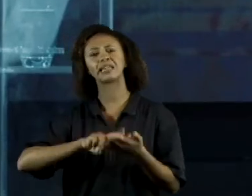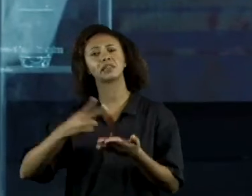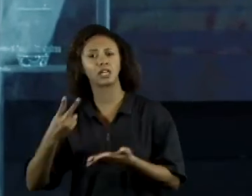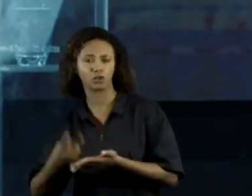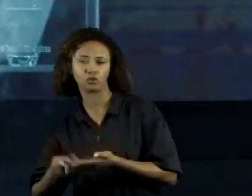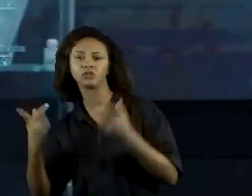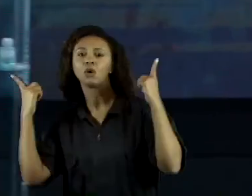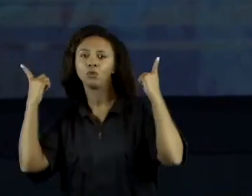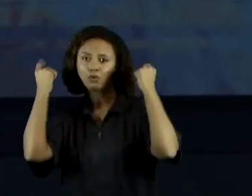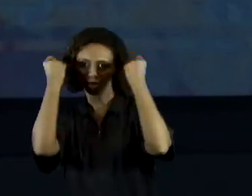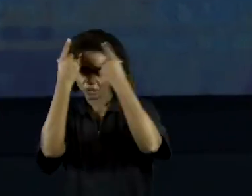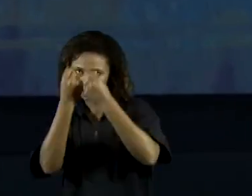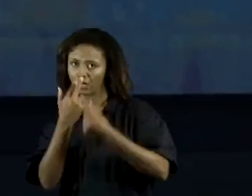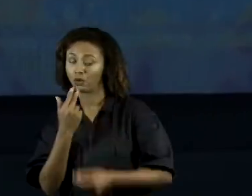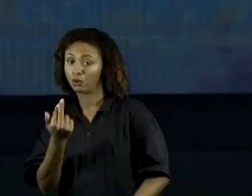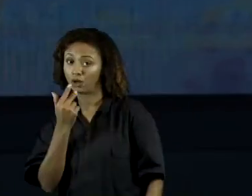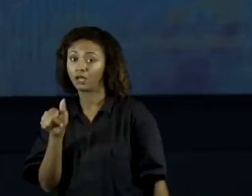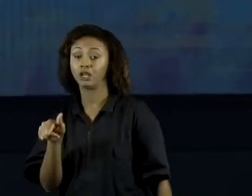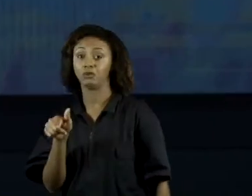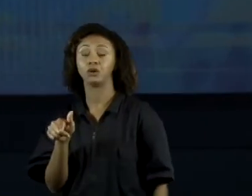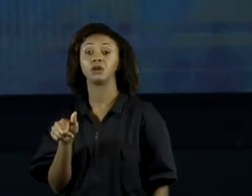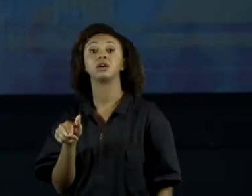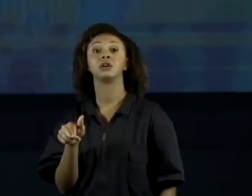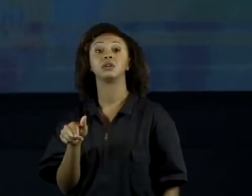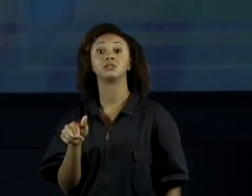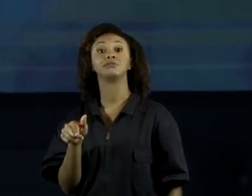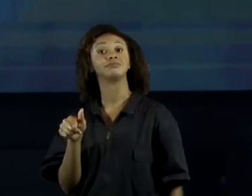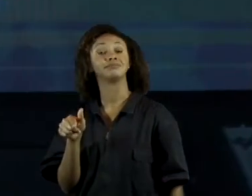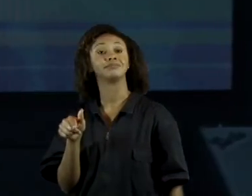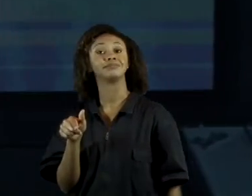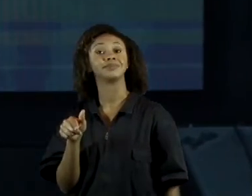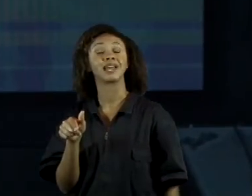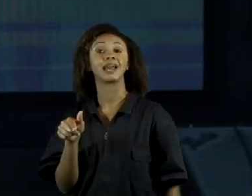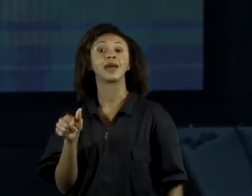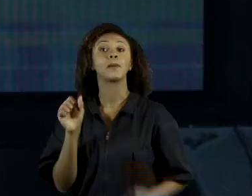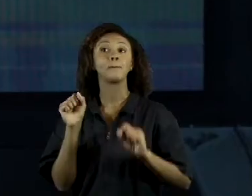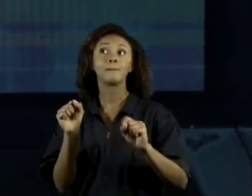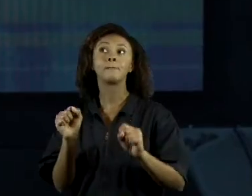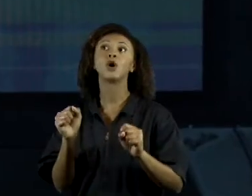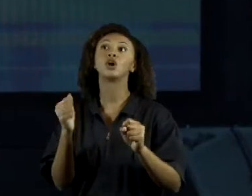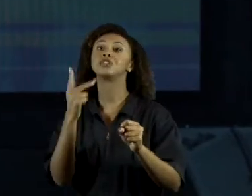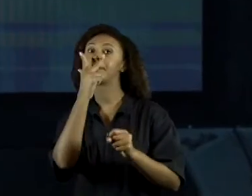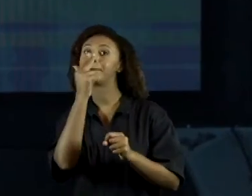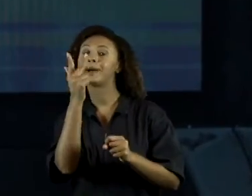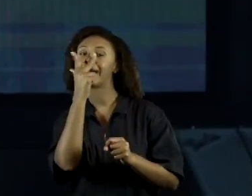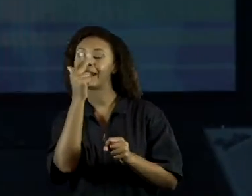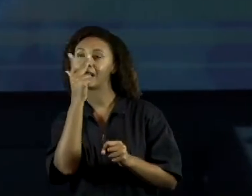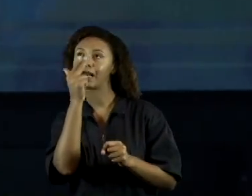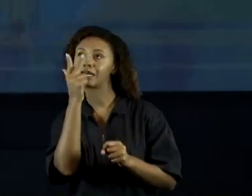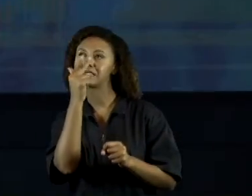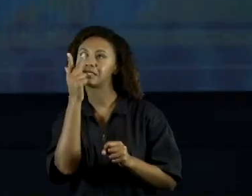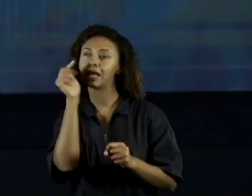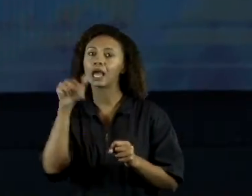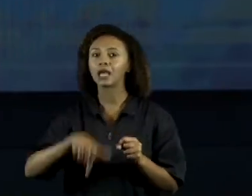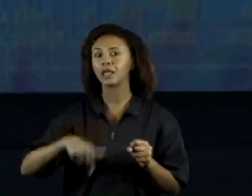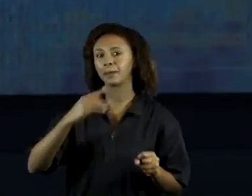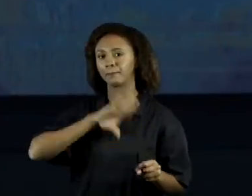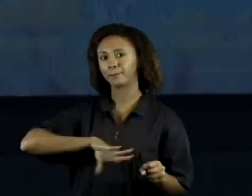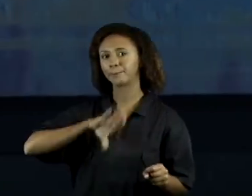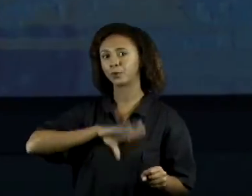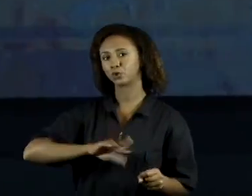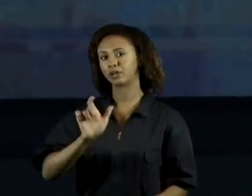a palavra que é transliterada na nossa língua para sinergia. O que